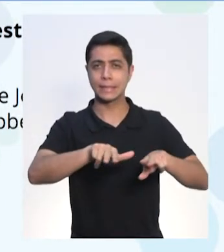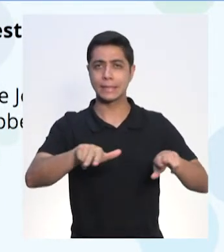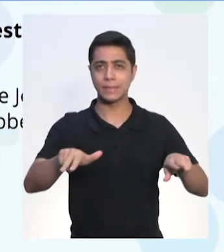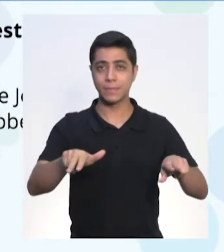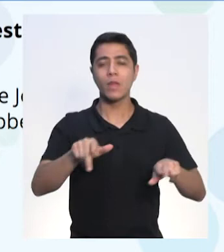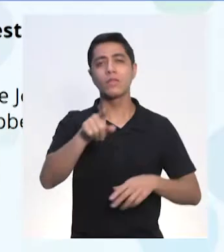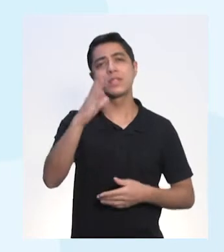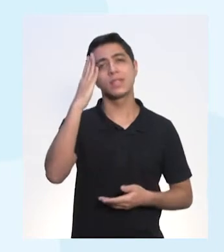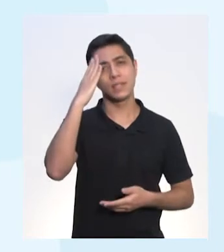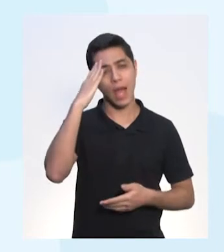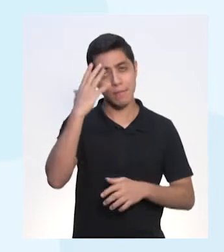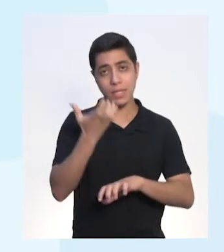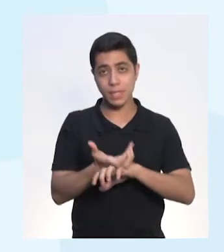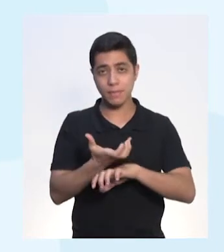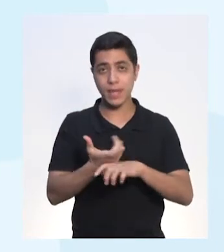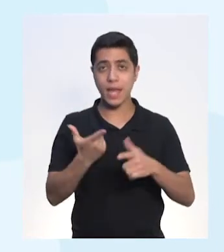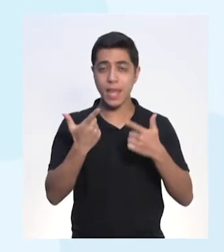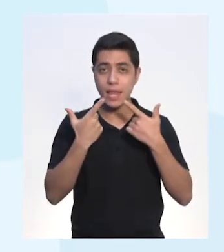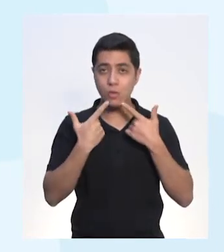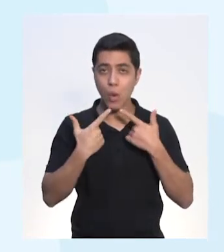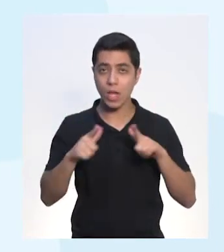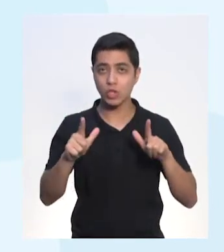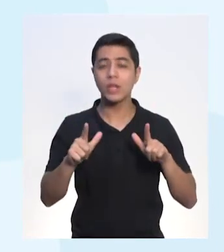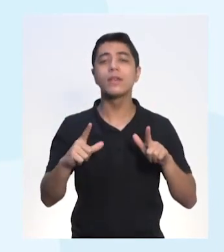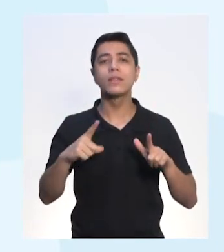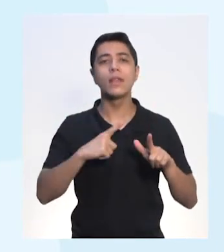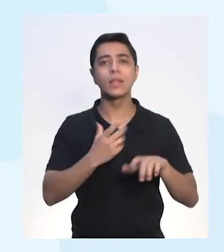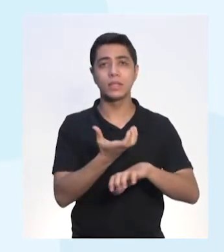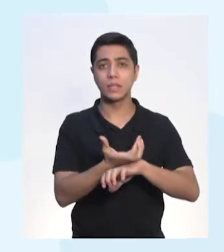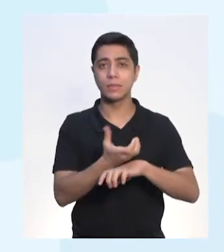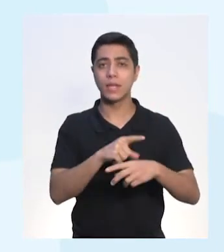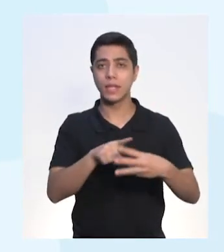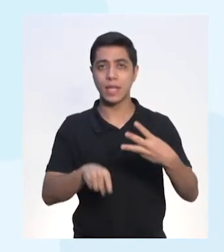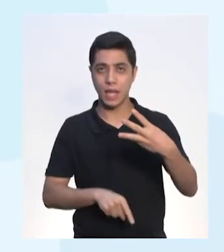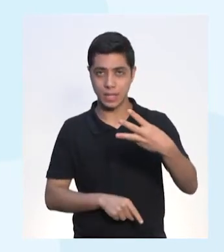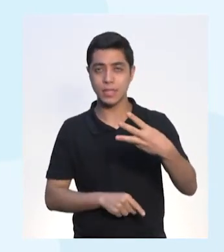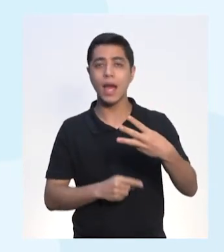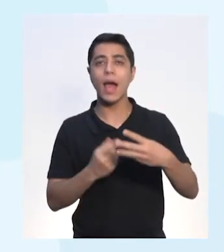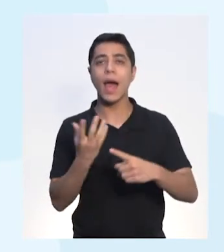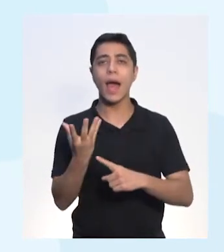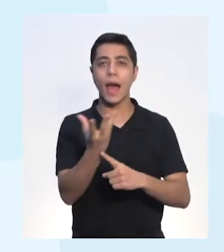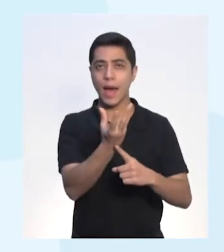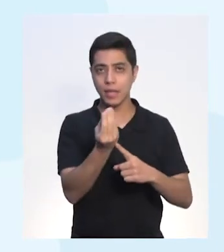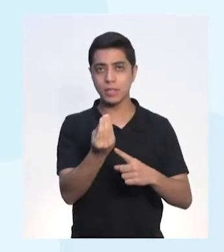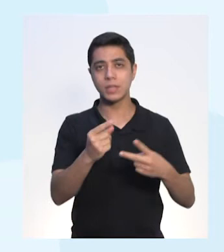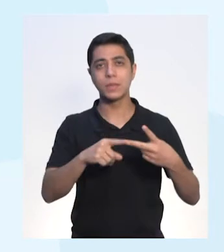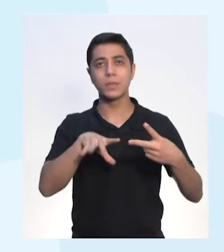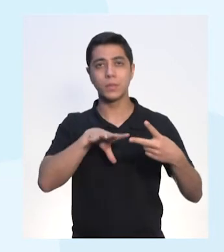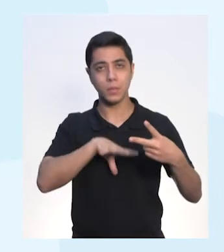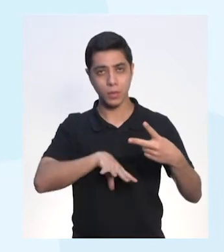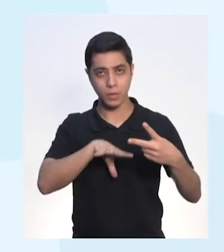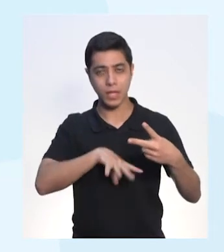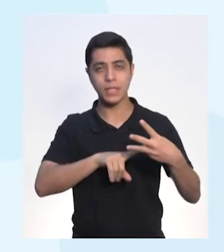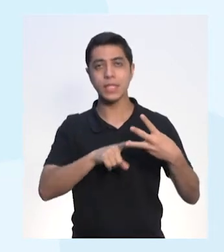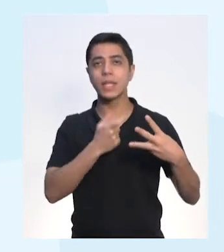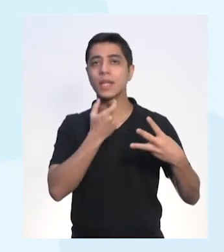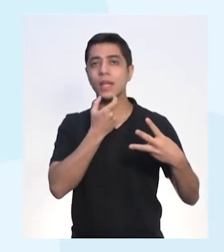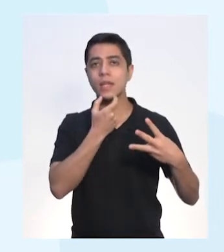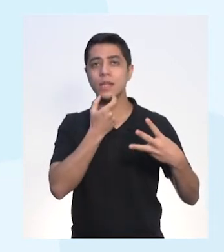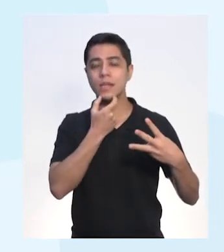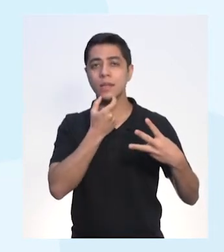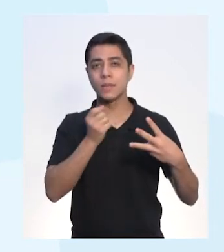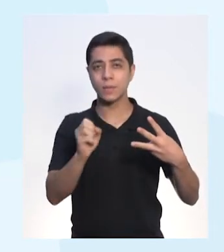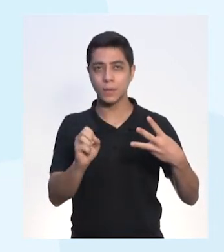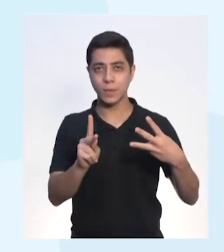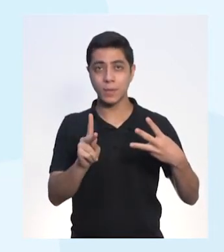de linguagens, portanto, nós englobamos aqui 3 disciplinas: arte, língua portuguesa e língua estrangeira moderna, inglês. Quais